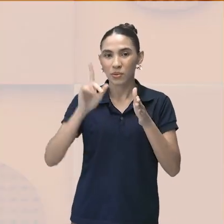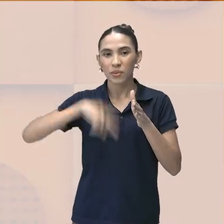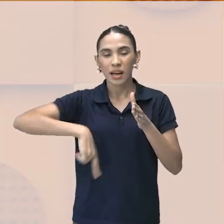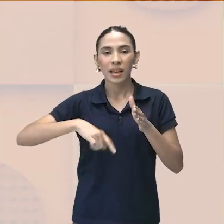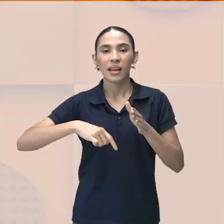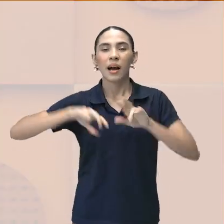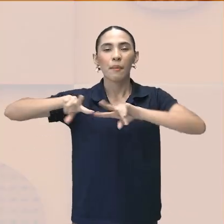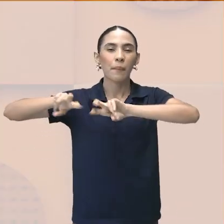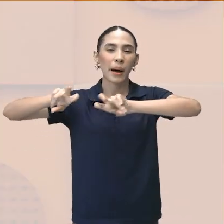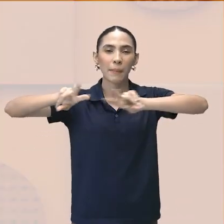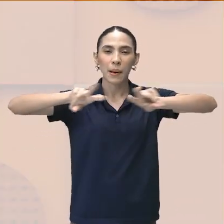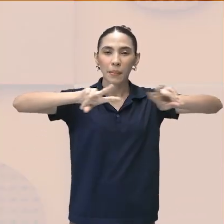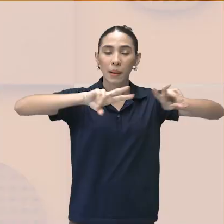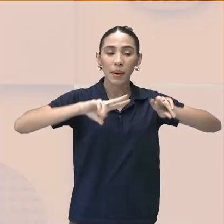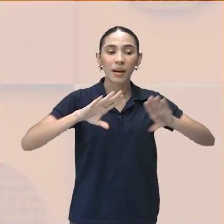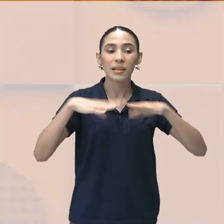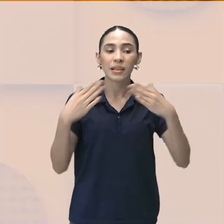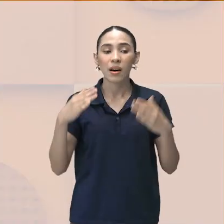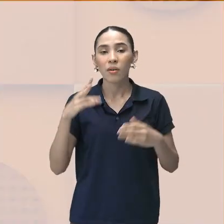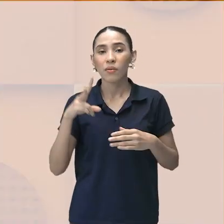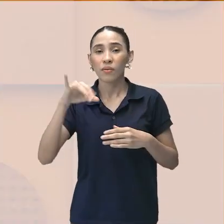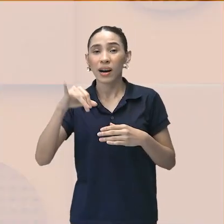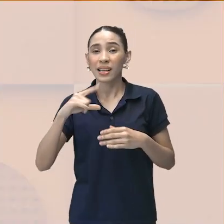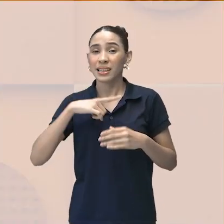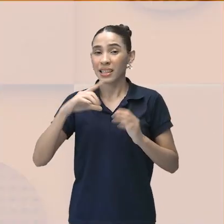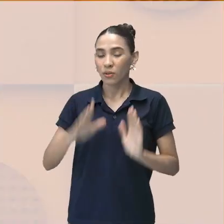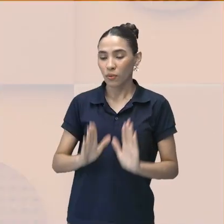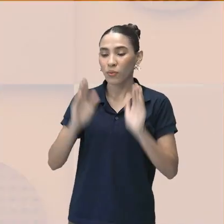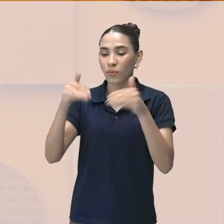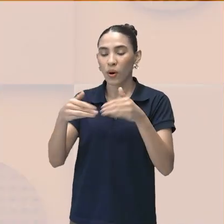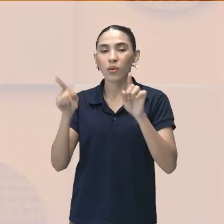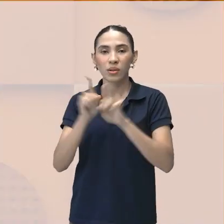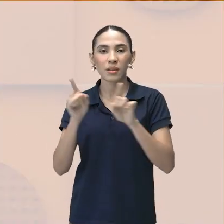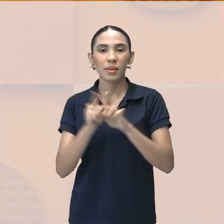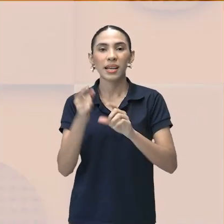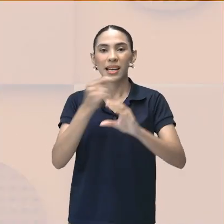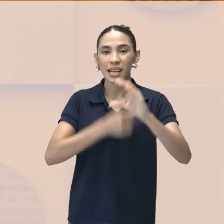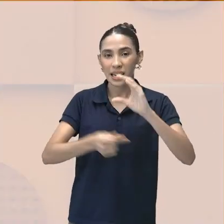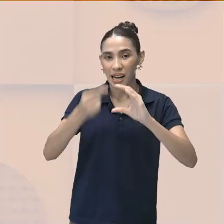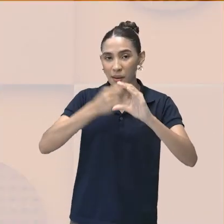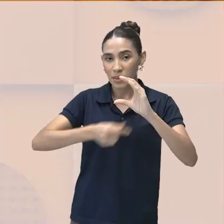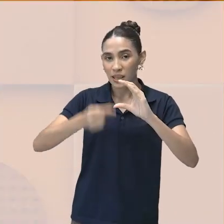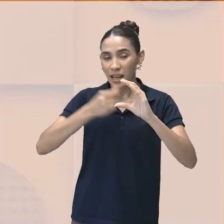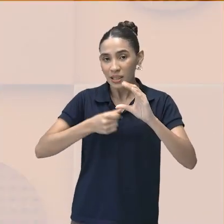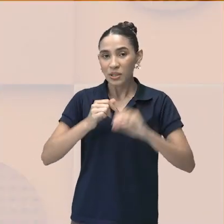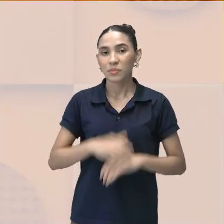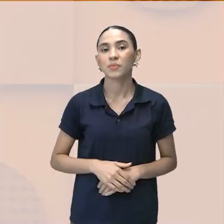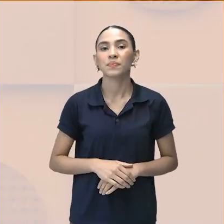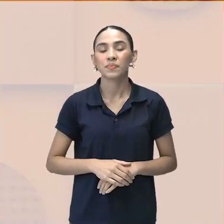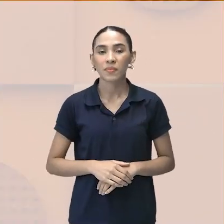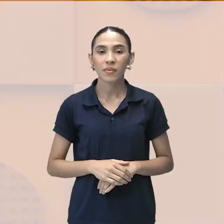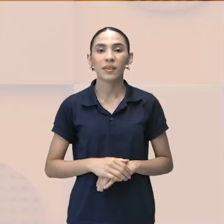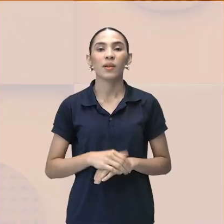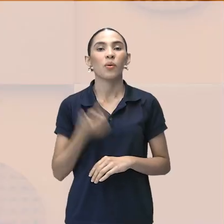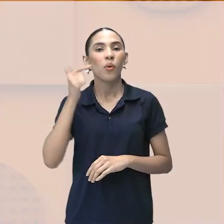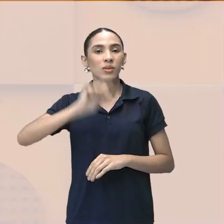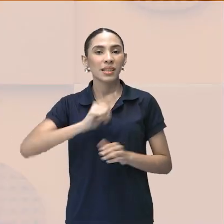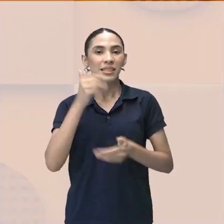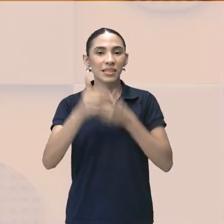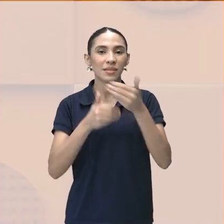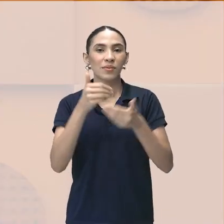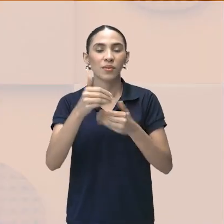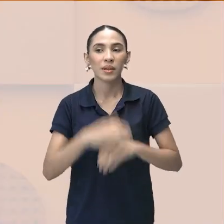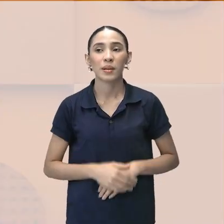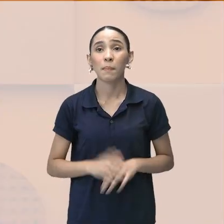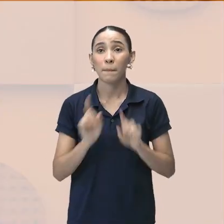muito explorado. Então, vai dar ênfase a esse capitalismo, né, em que acaba se desenvolvendo,